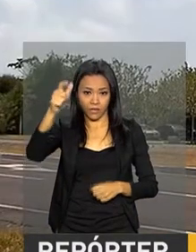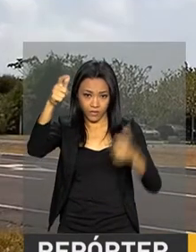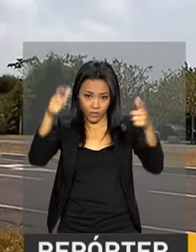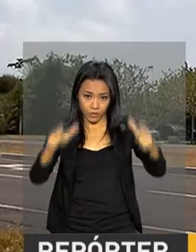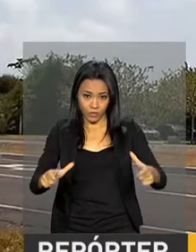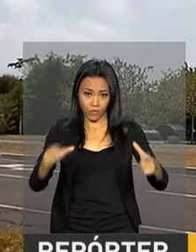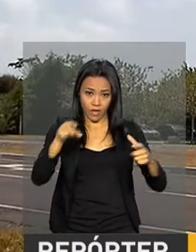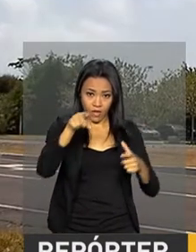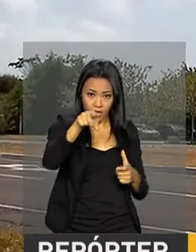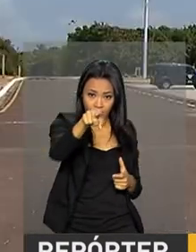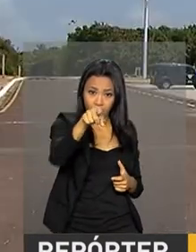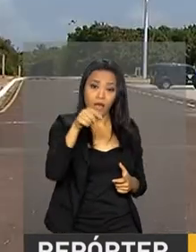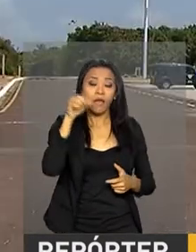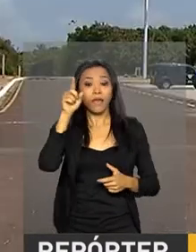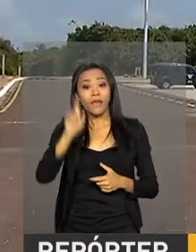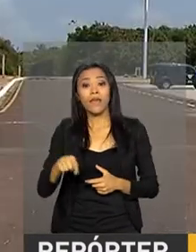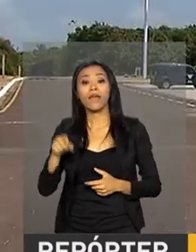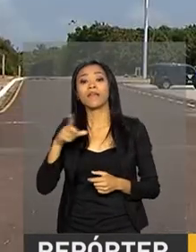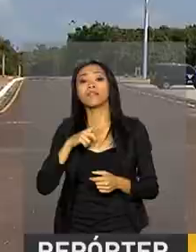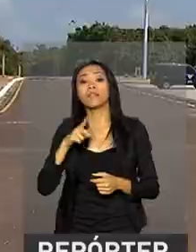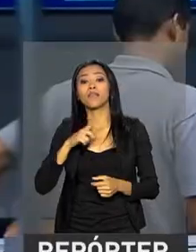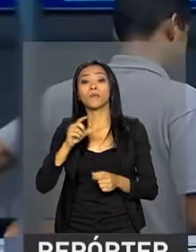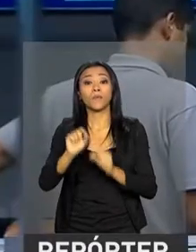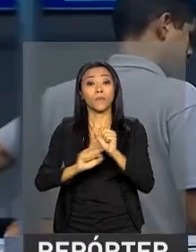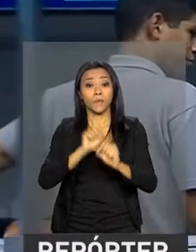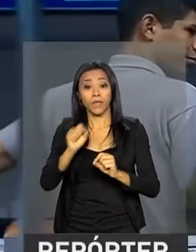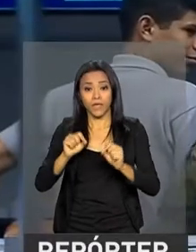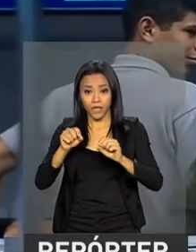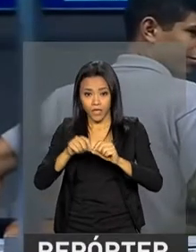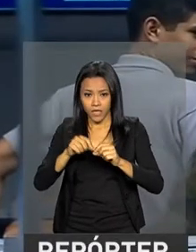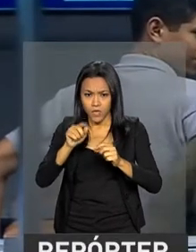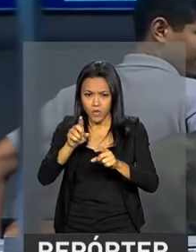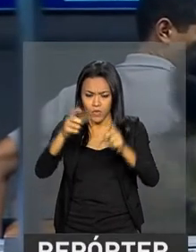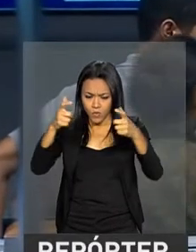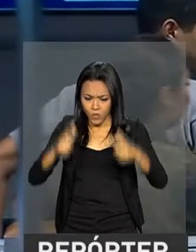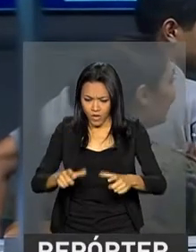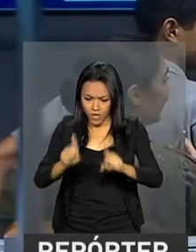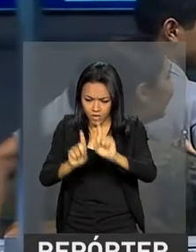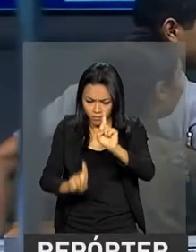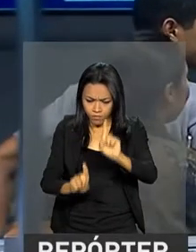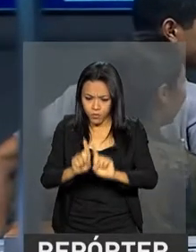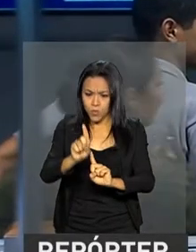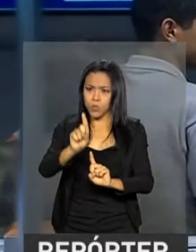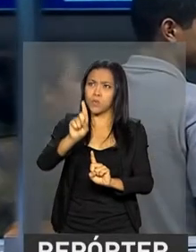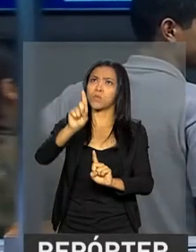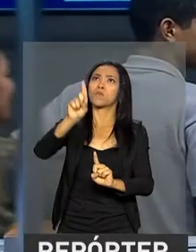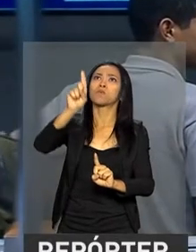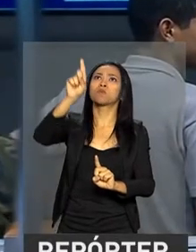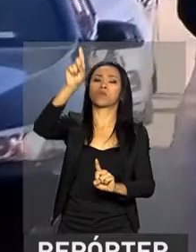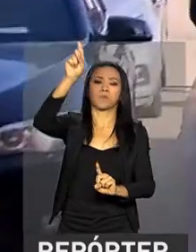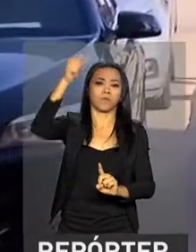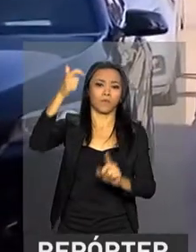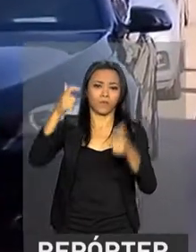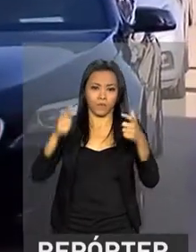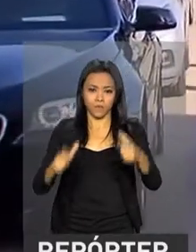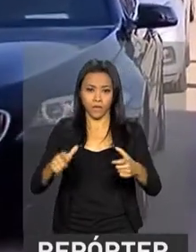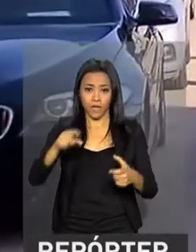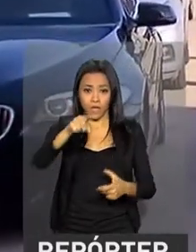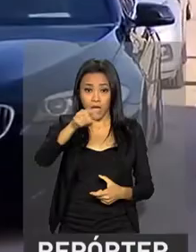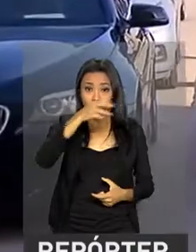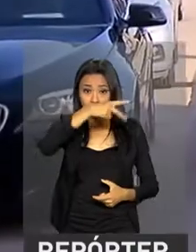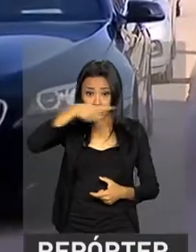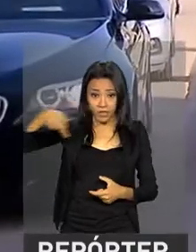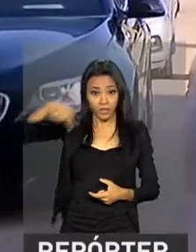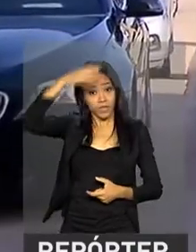na Península de Alcântara que está localizado o Centro de Lançamento de Foguetes da Força Aérea Brasileira. O presidente